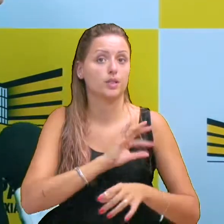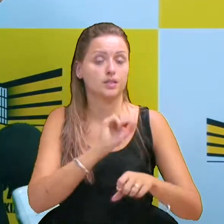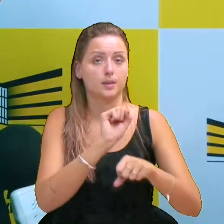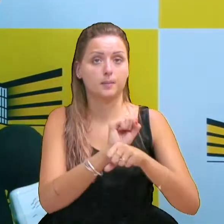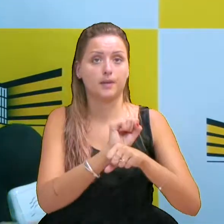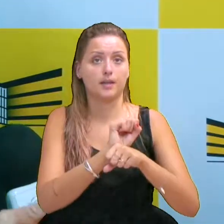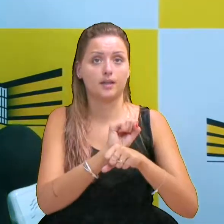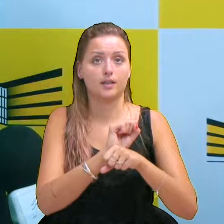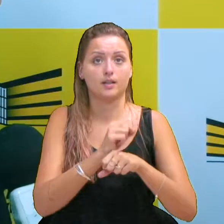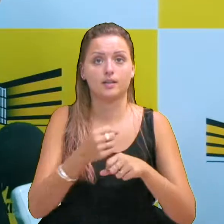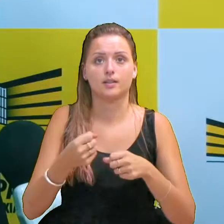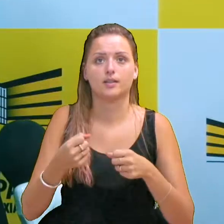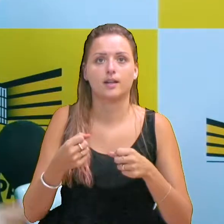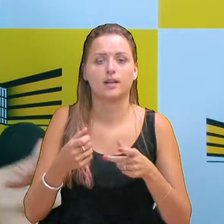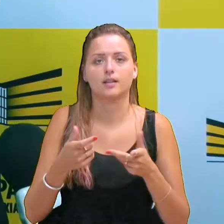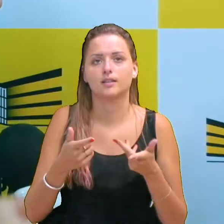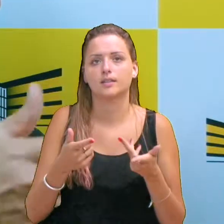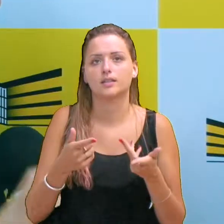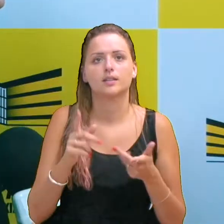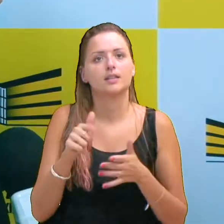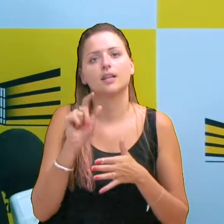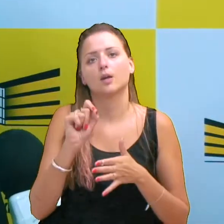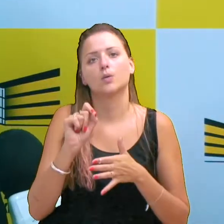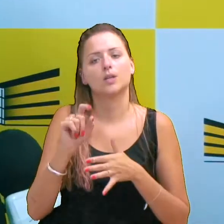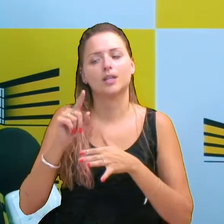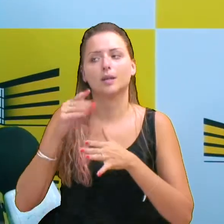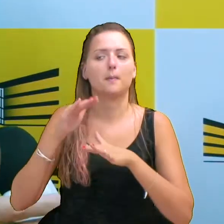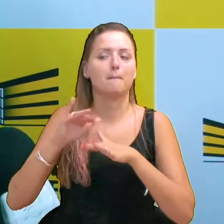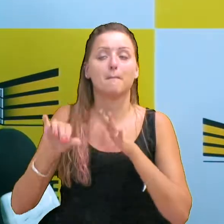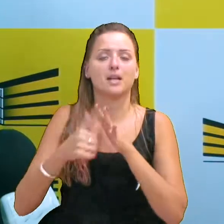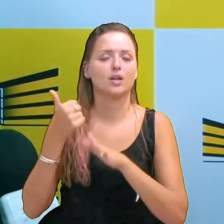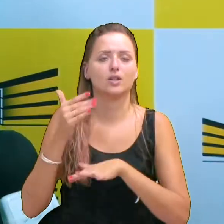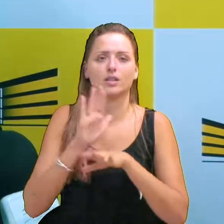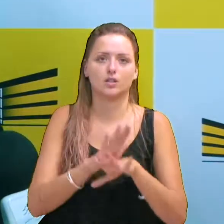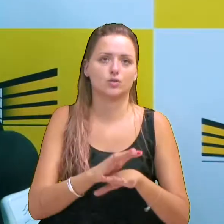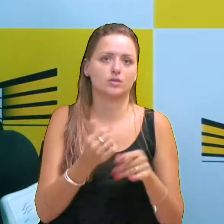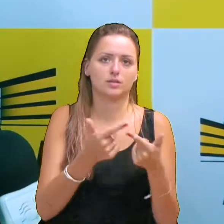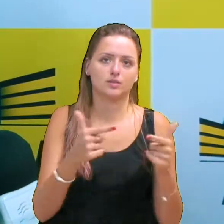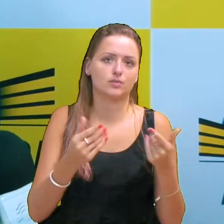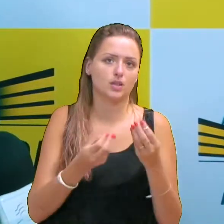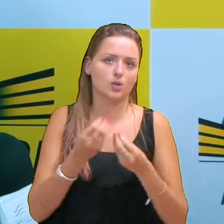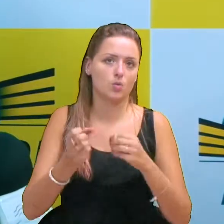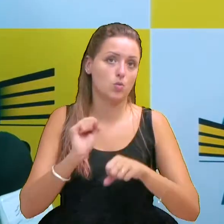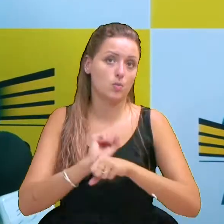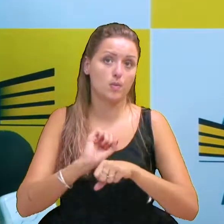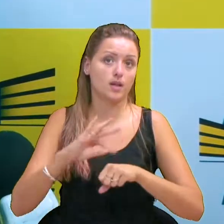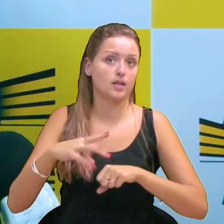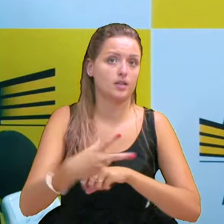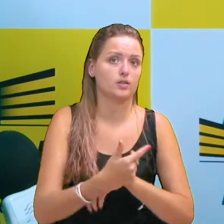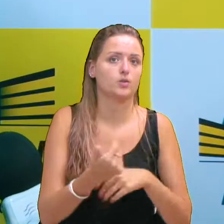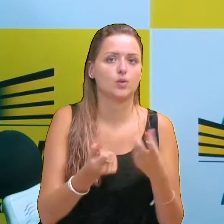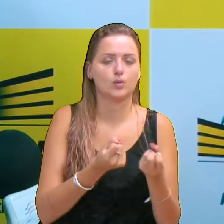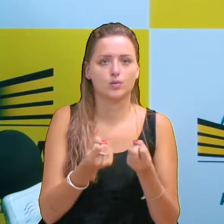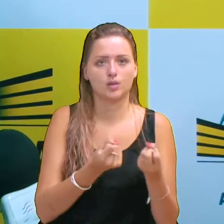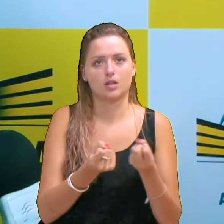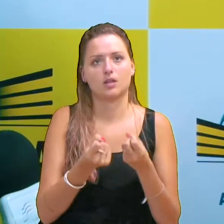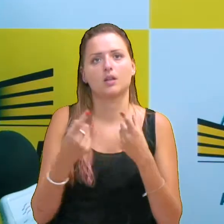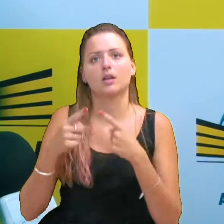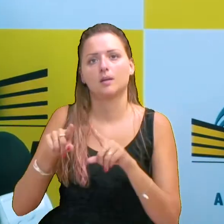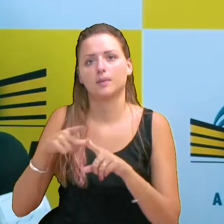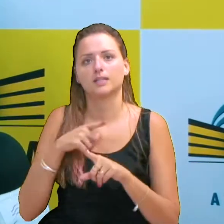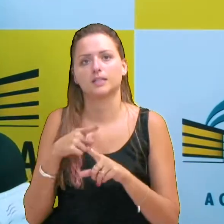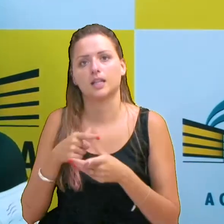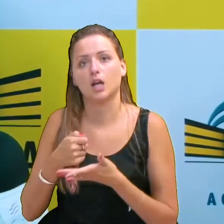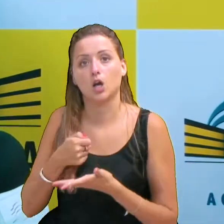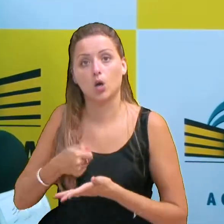nas rodovias por amostragem, que é o que funciona. Não tem condições de atacar todos os veículos, mas tu teria a